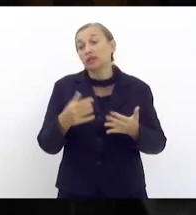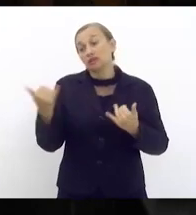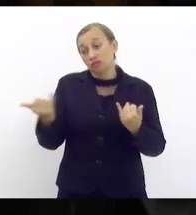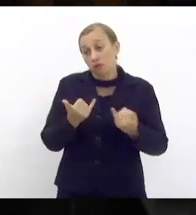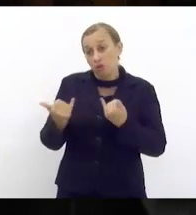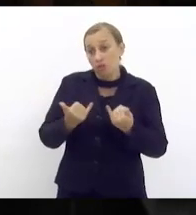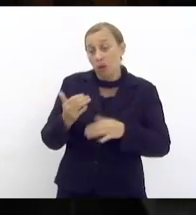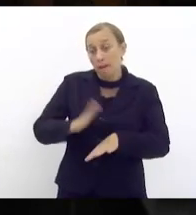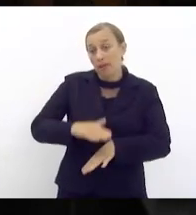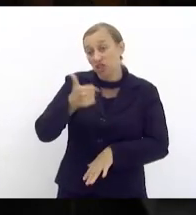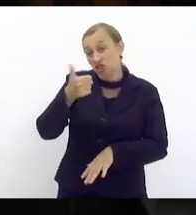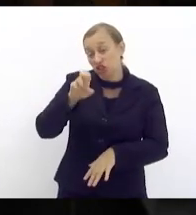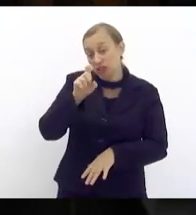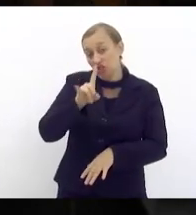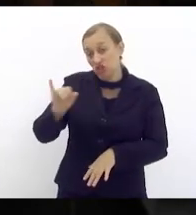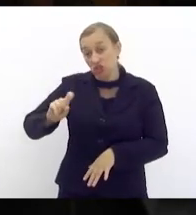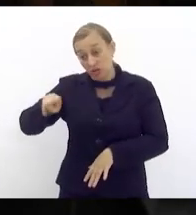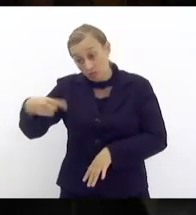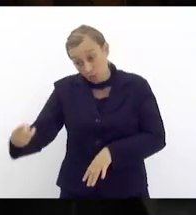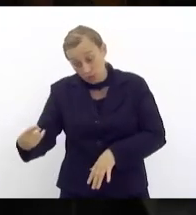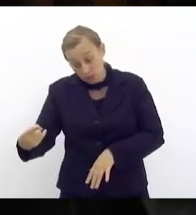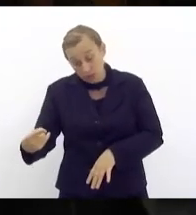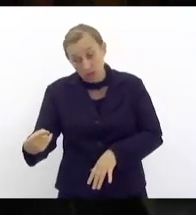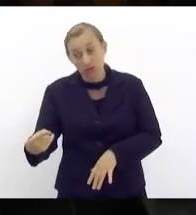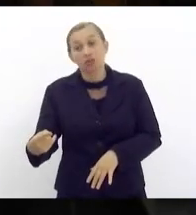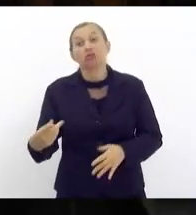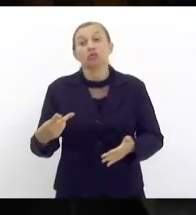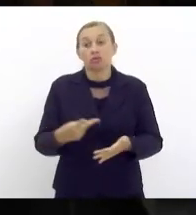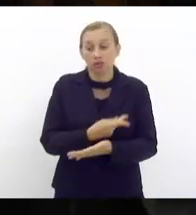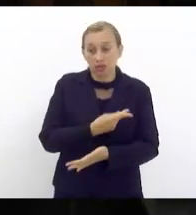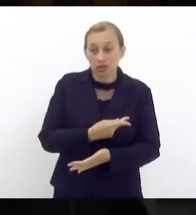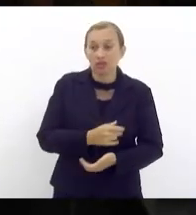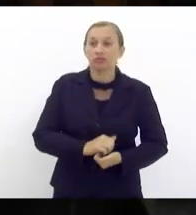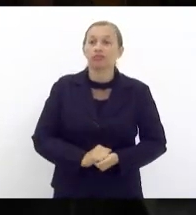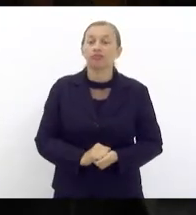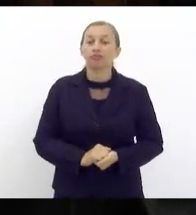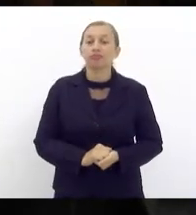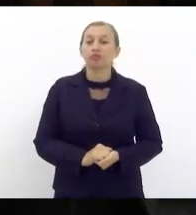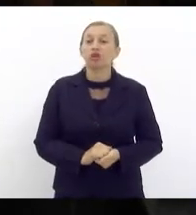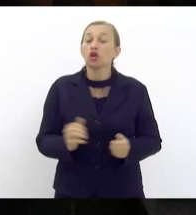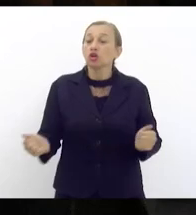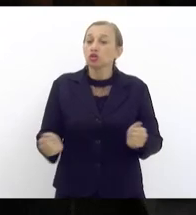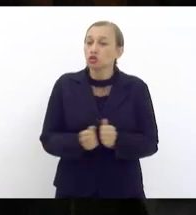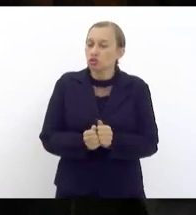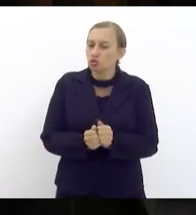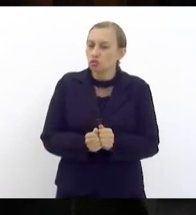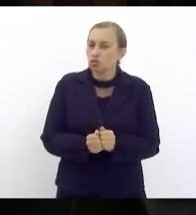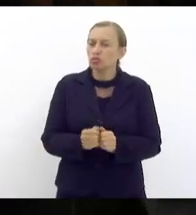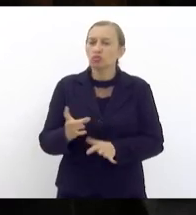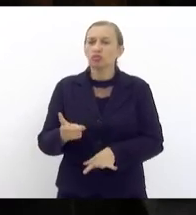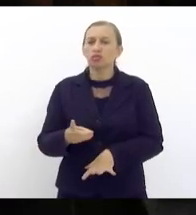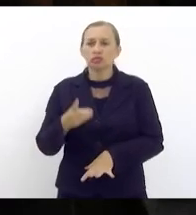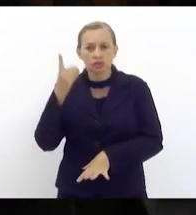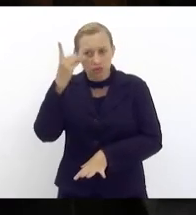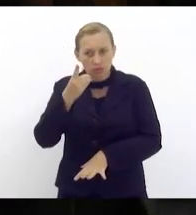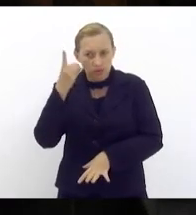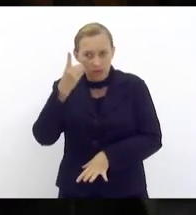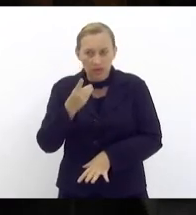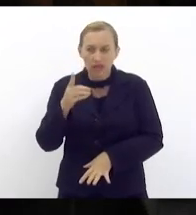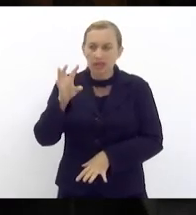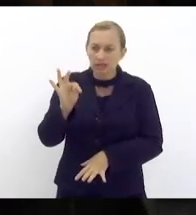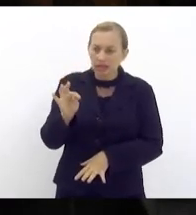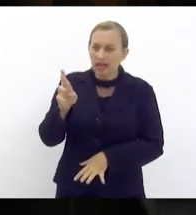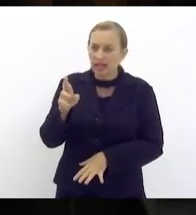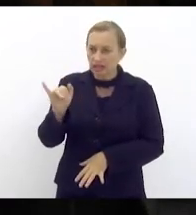mais de 15 dias posteriores ao evento a gente junto com o mandato Deputado atalíria oficial o